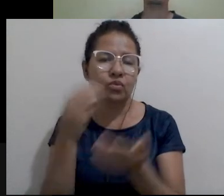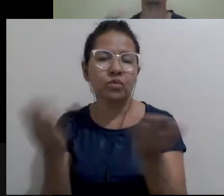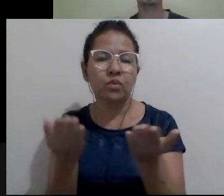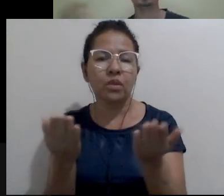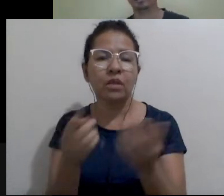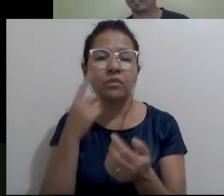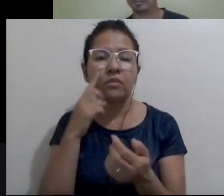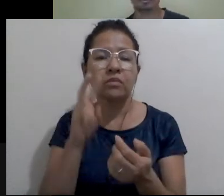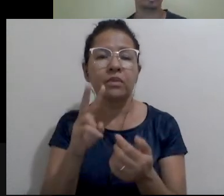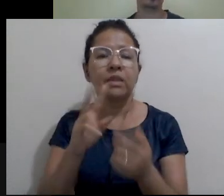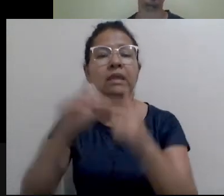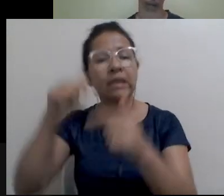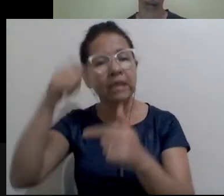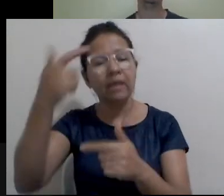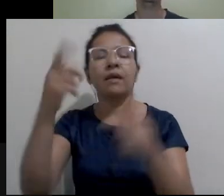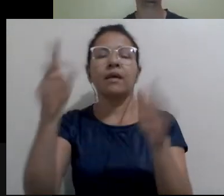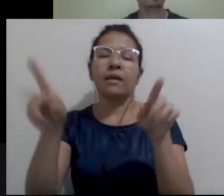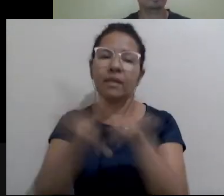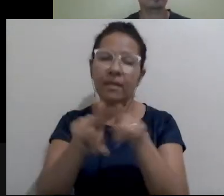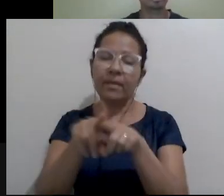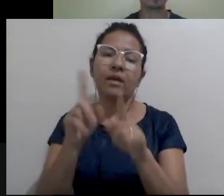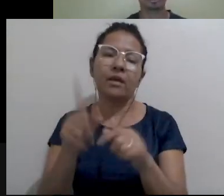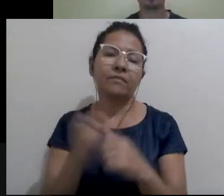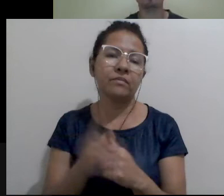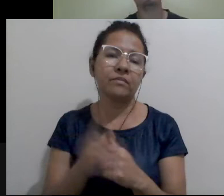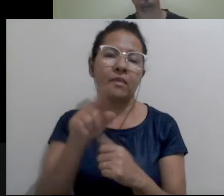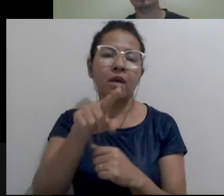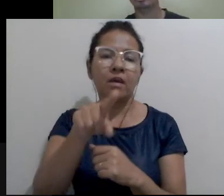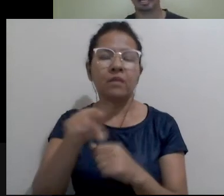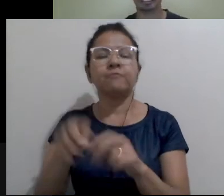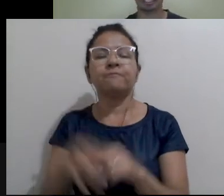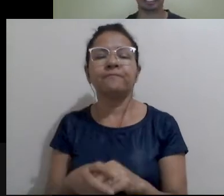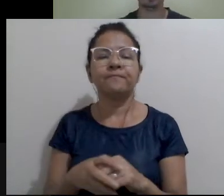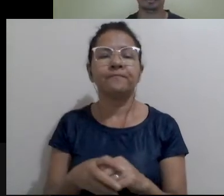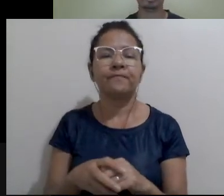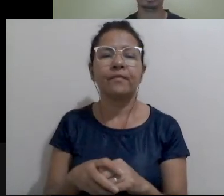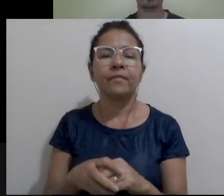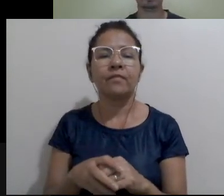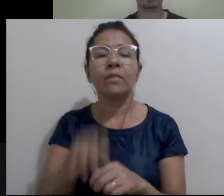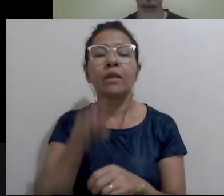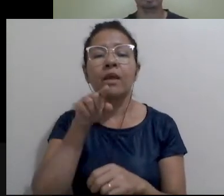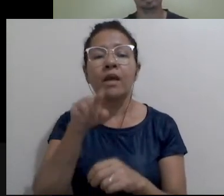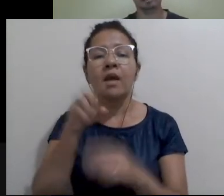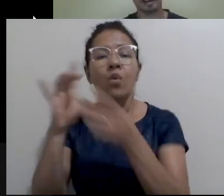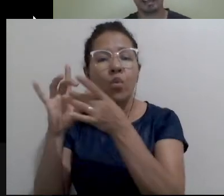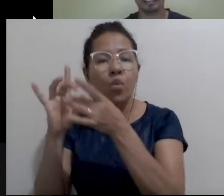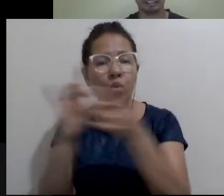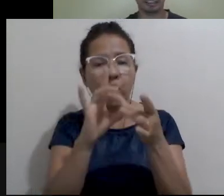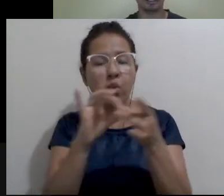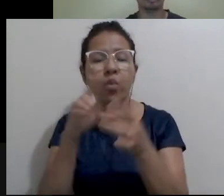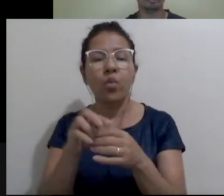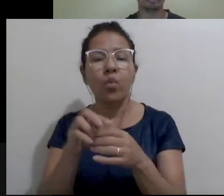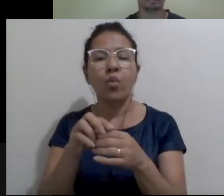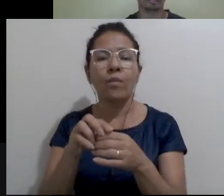viu agora e que a gente vai ver posteriormente, ó. Então, nesse contexto aqui, uma possibilidade, né, de explicação para que